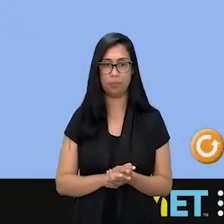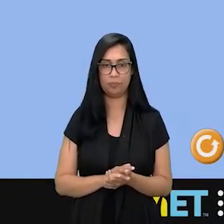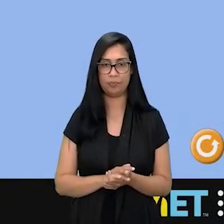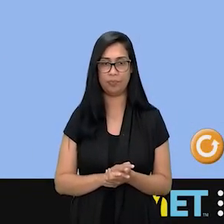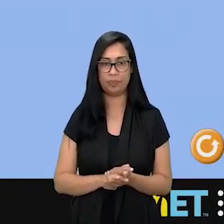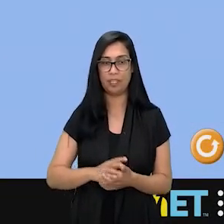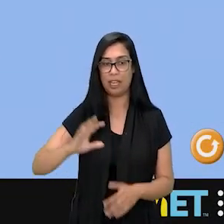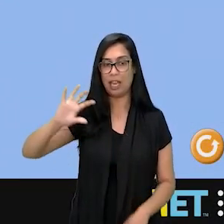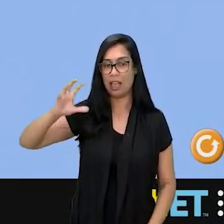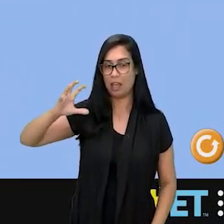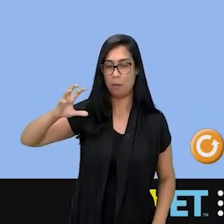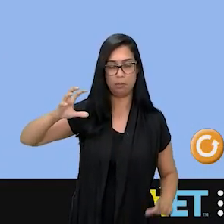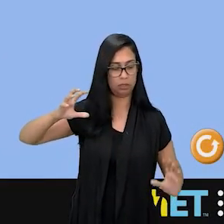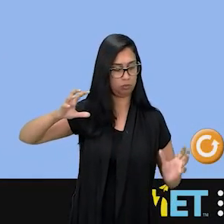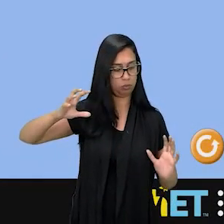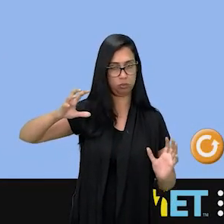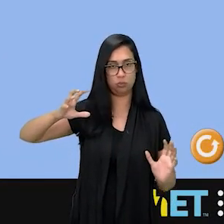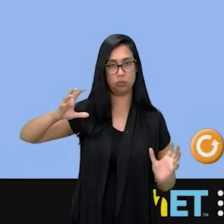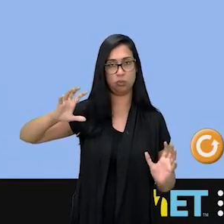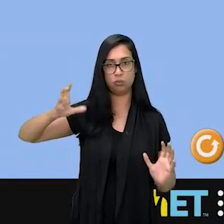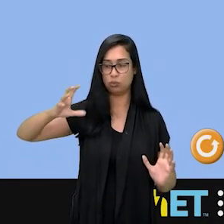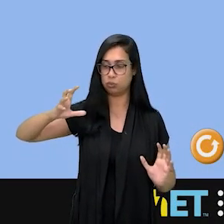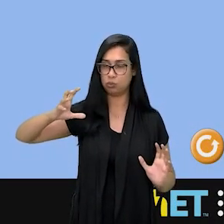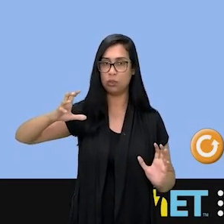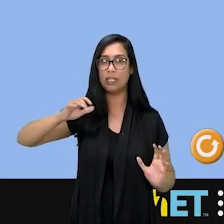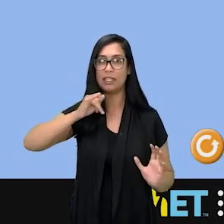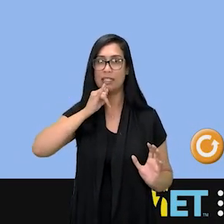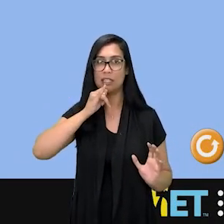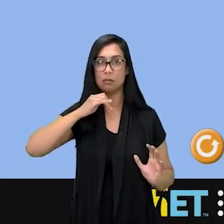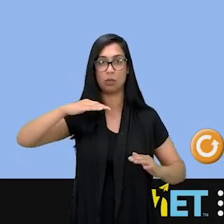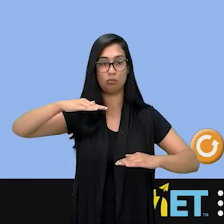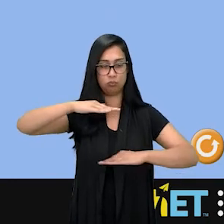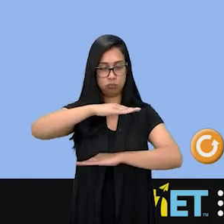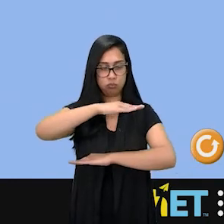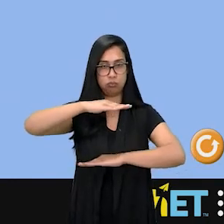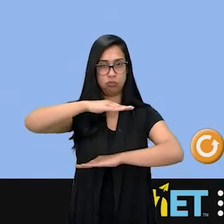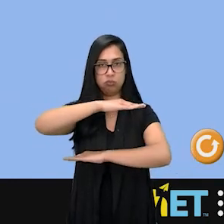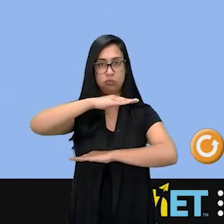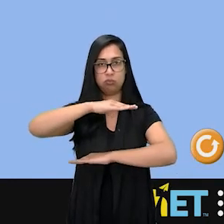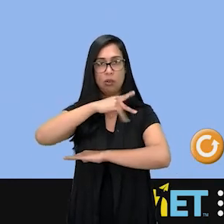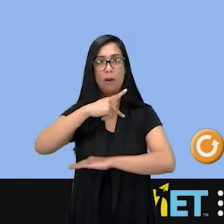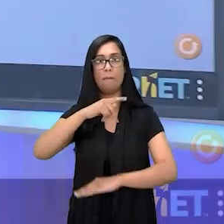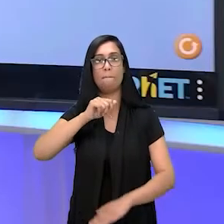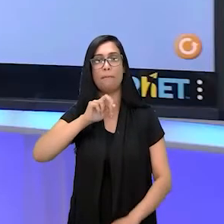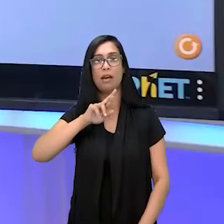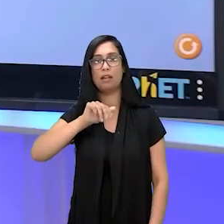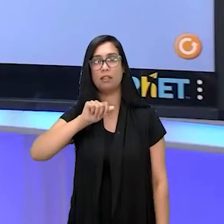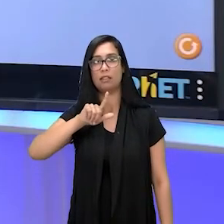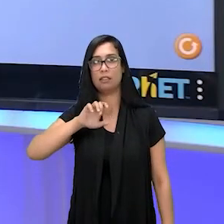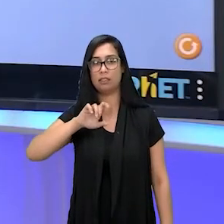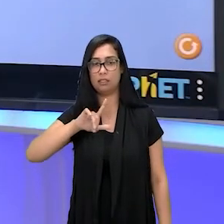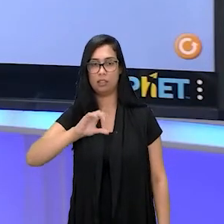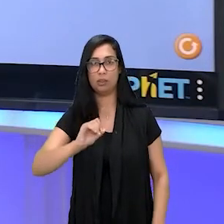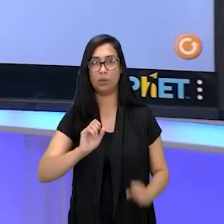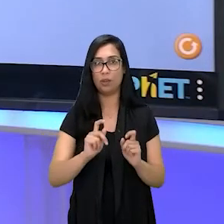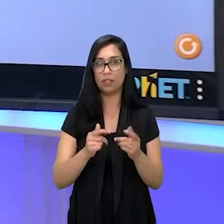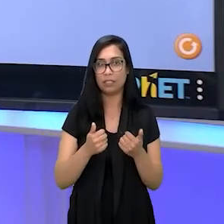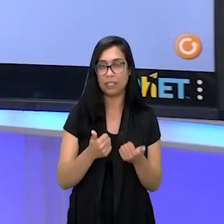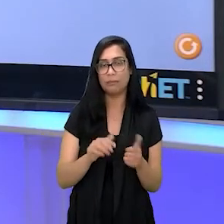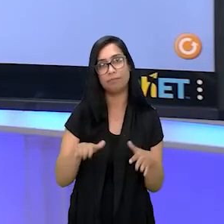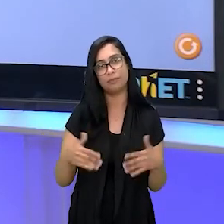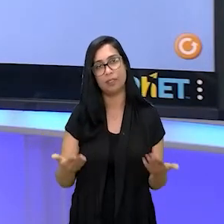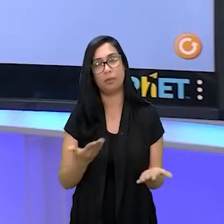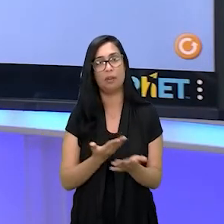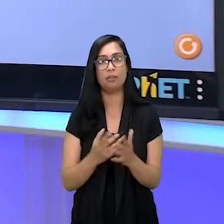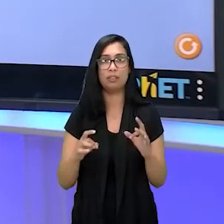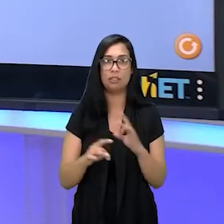em paralelo, tá certo? Paralela é uma em cima da outra, ver se você consegue montar usando esse circuito. Beleza? Bom, eu vou ficando por